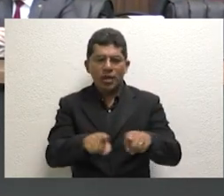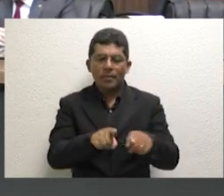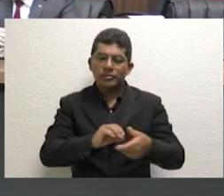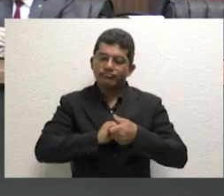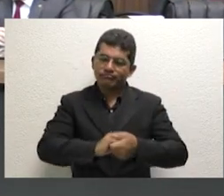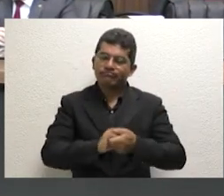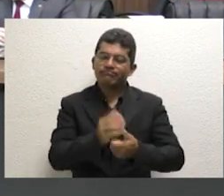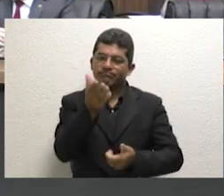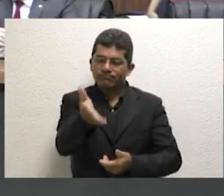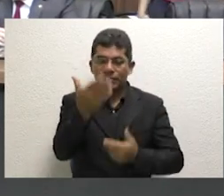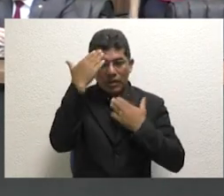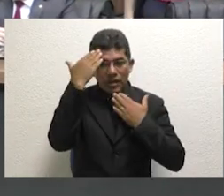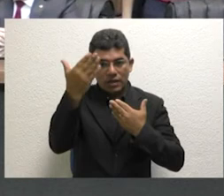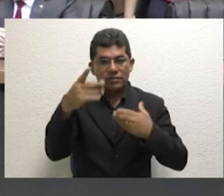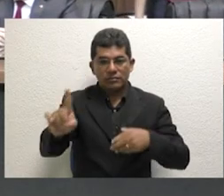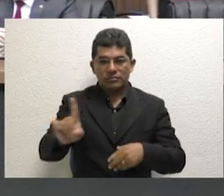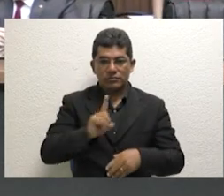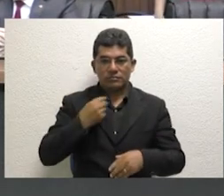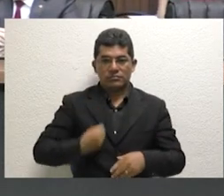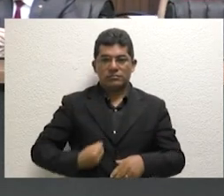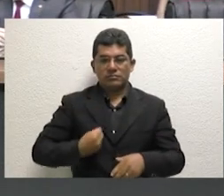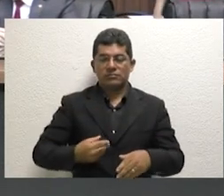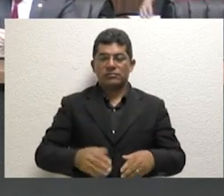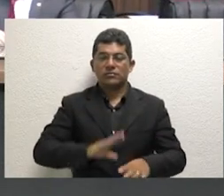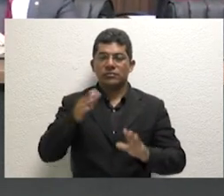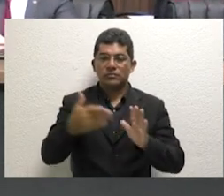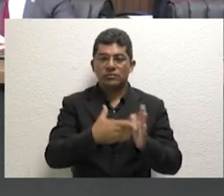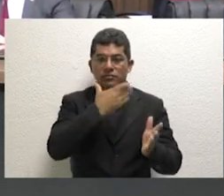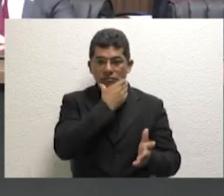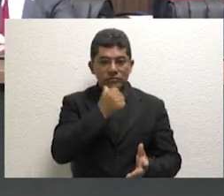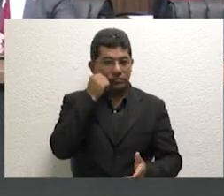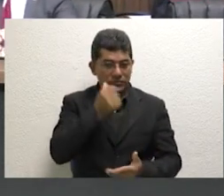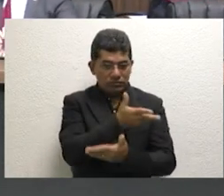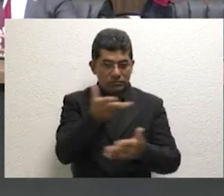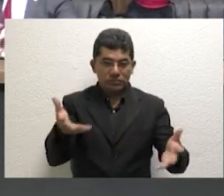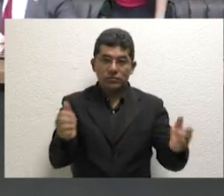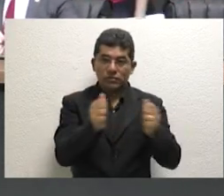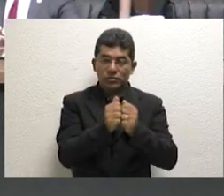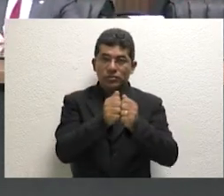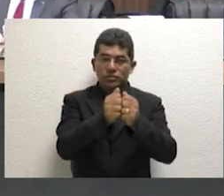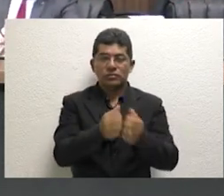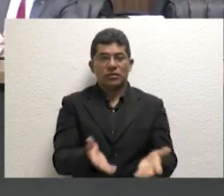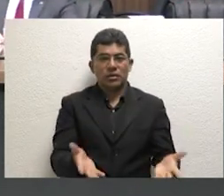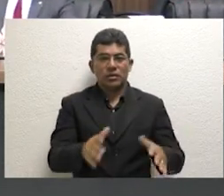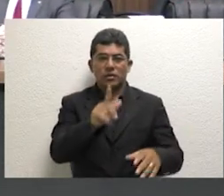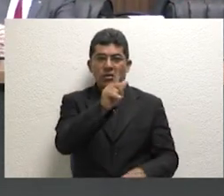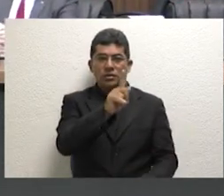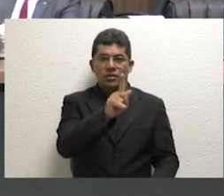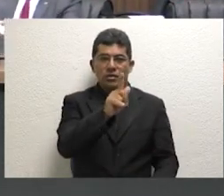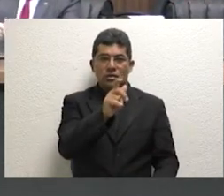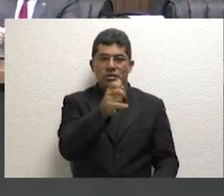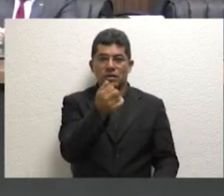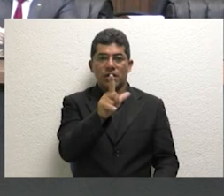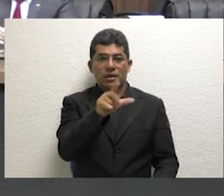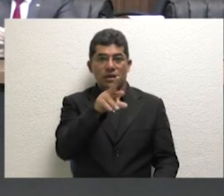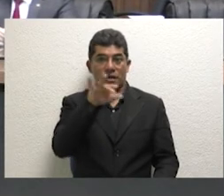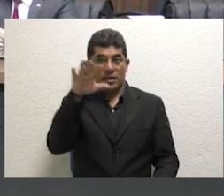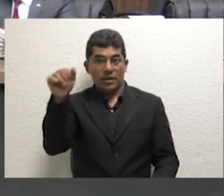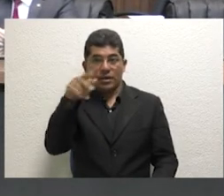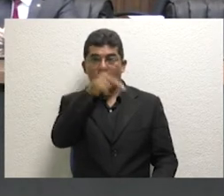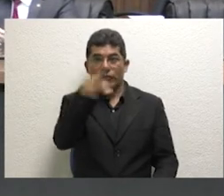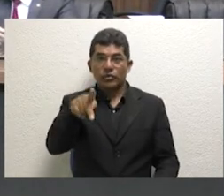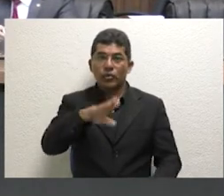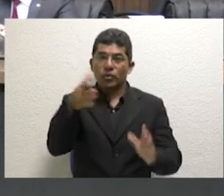agradecer a presença das senhoras e senhores ainda conosco aqui na galeria senhores